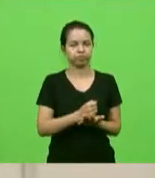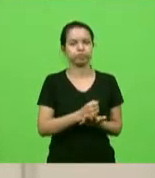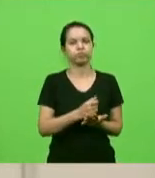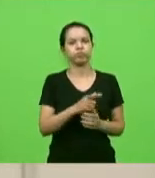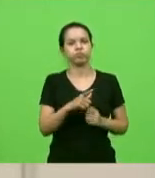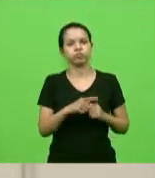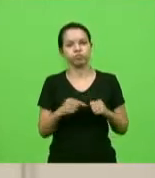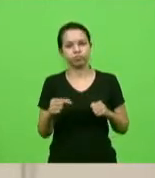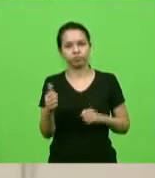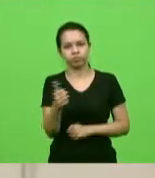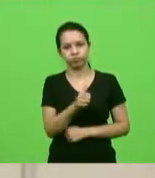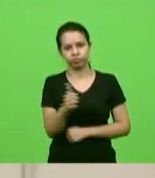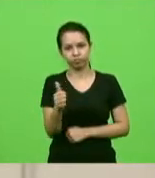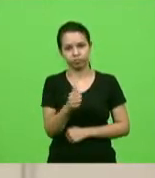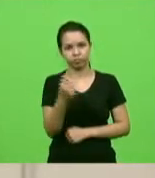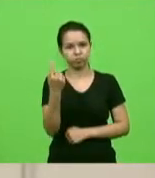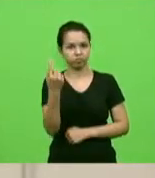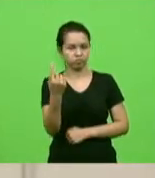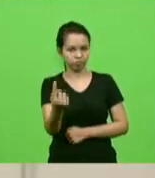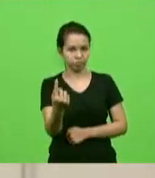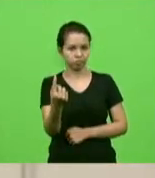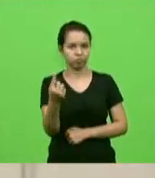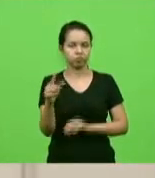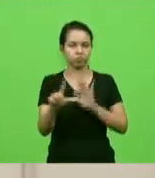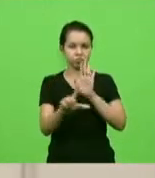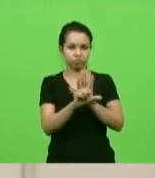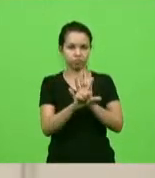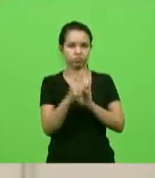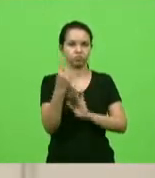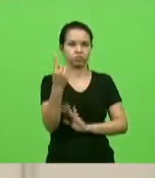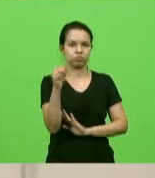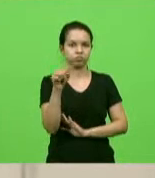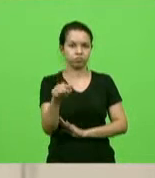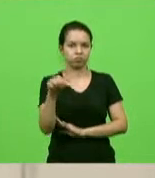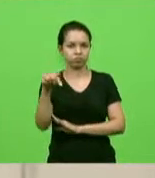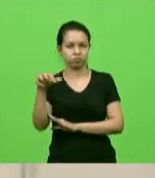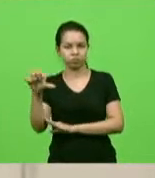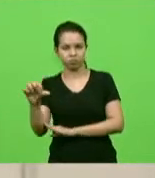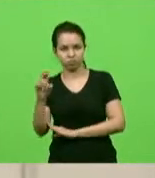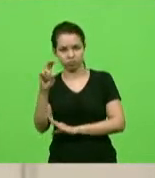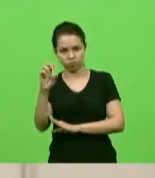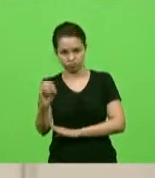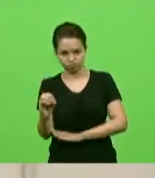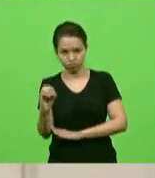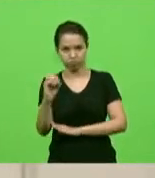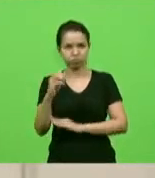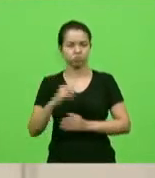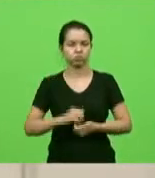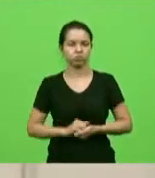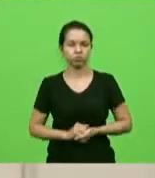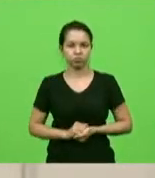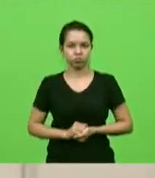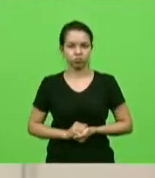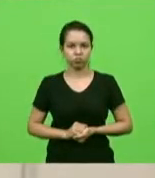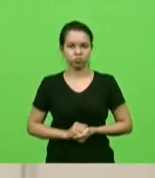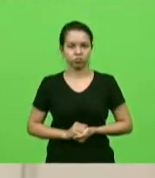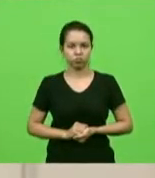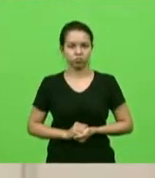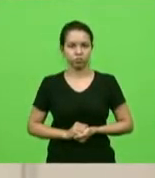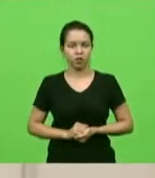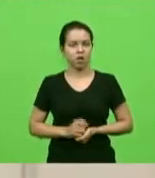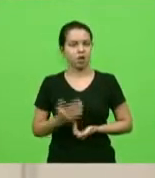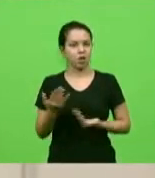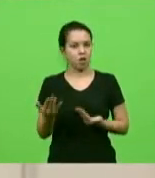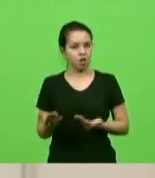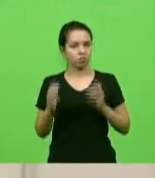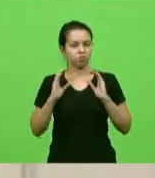11, 1 da Lei 1079-50. Não se vê a